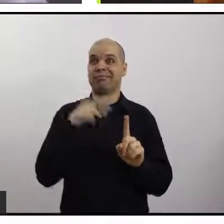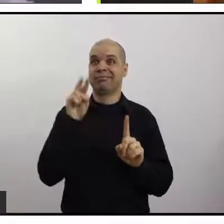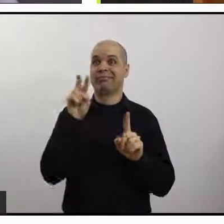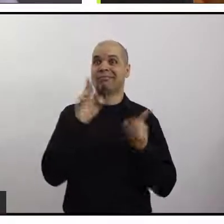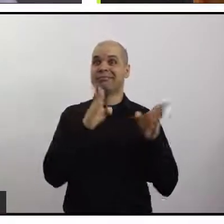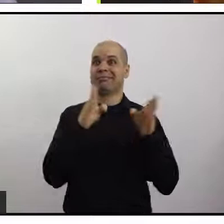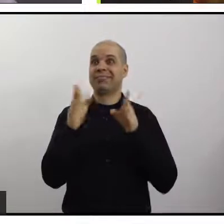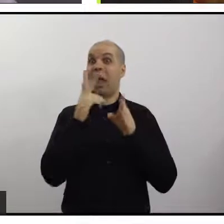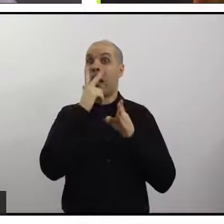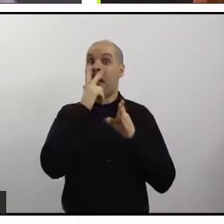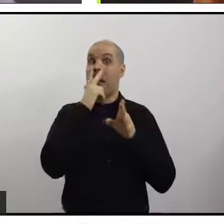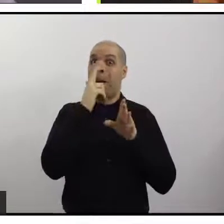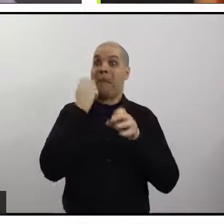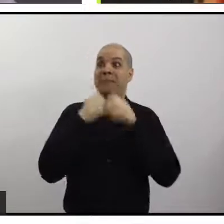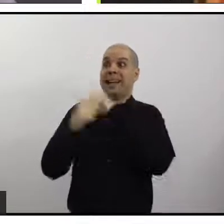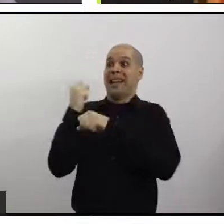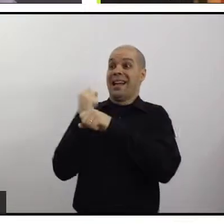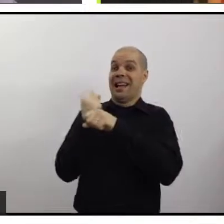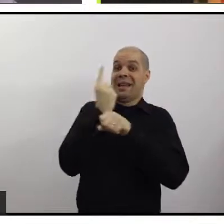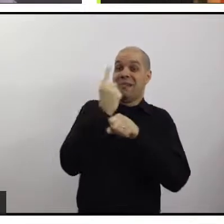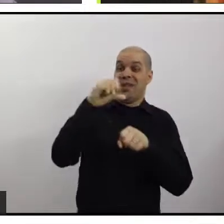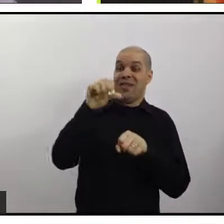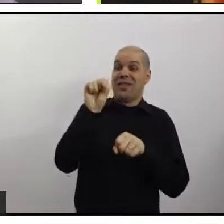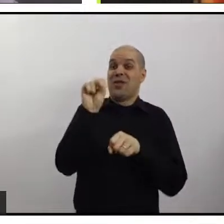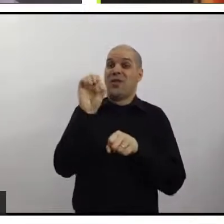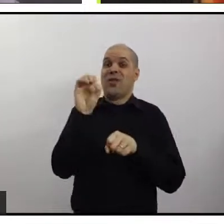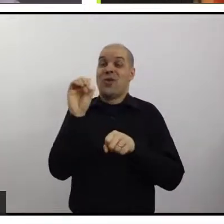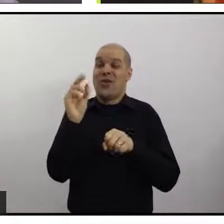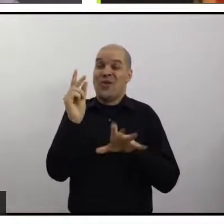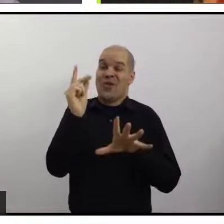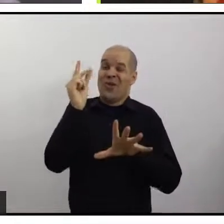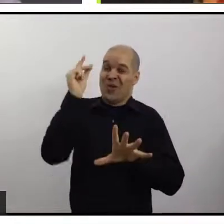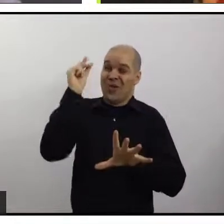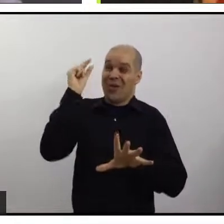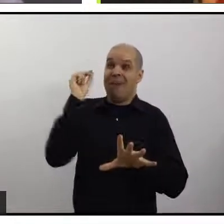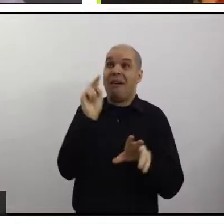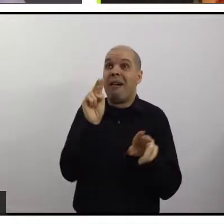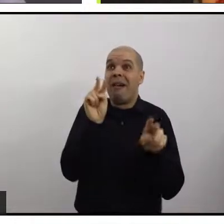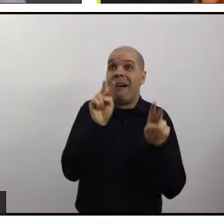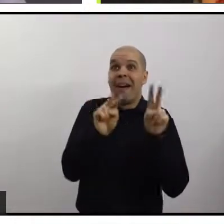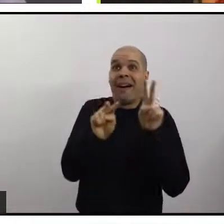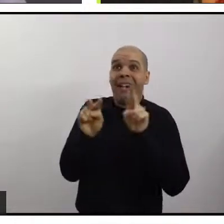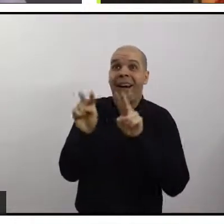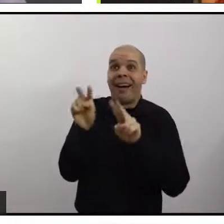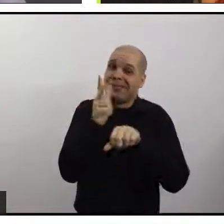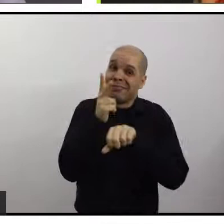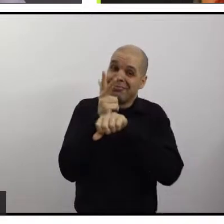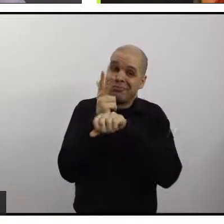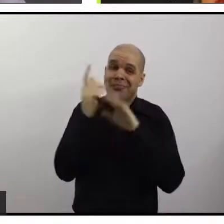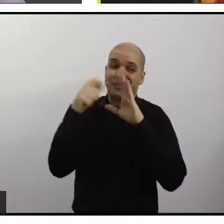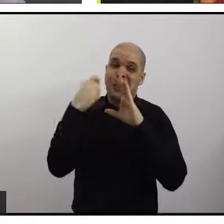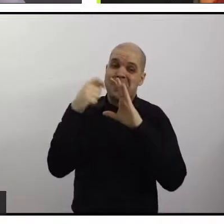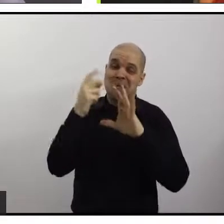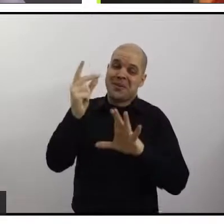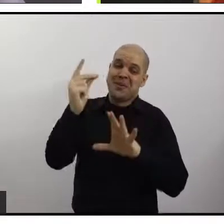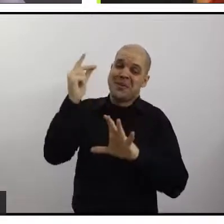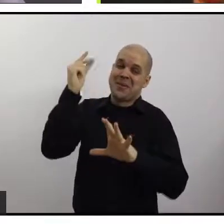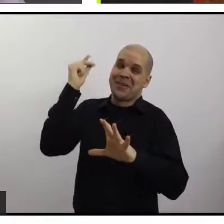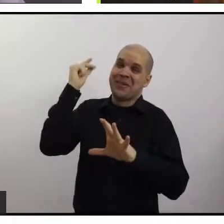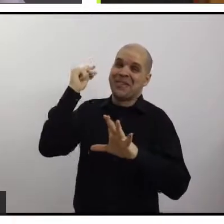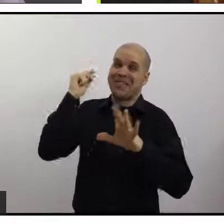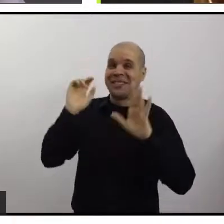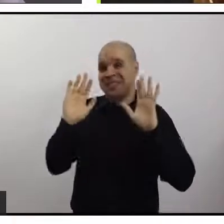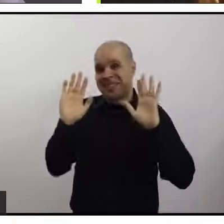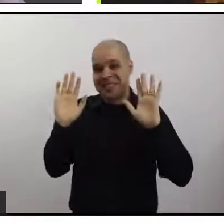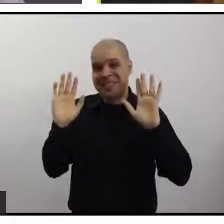Parece projeção de slide, né? Sempre dá um defeito. É. Esse é ao vivo. A gente, será simples. Que a